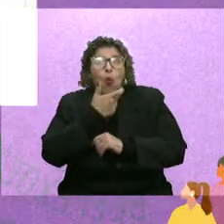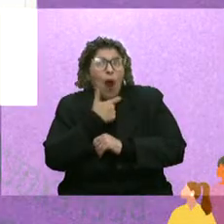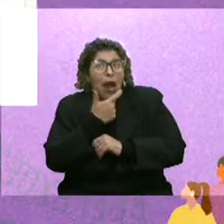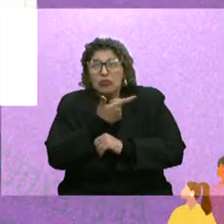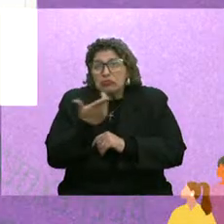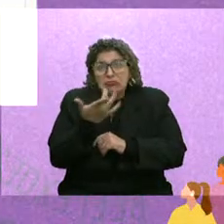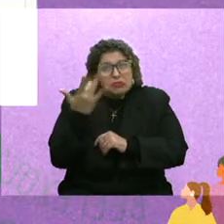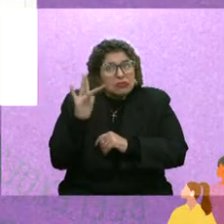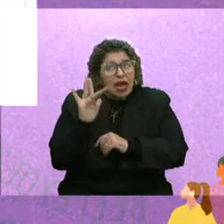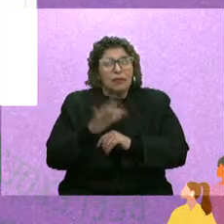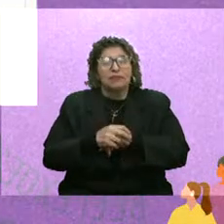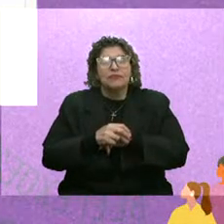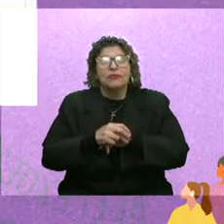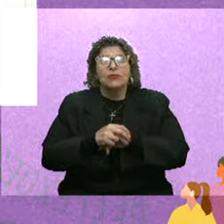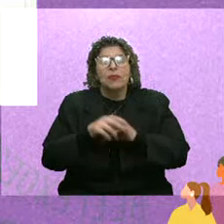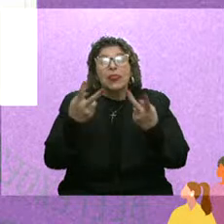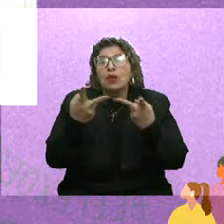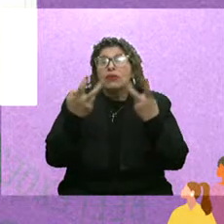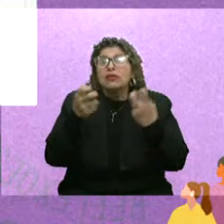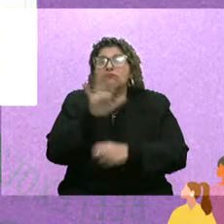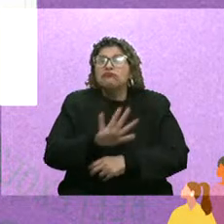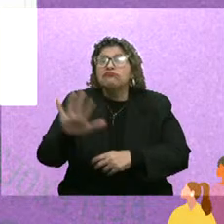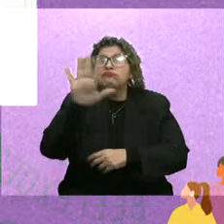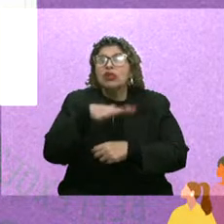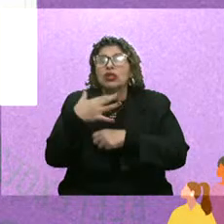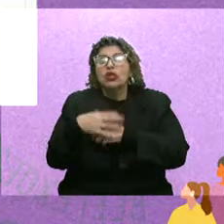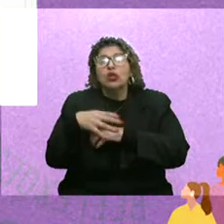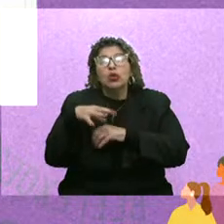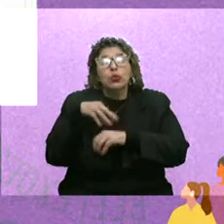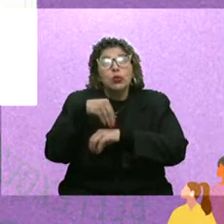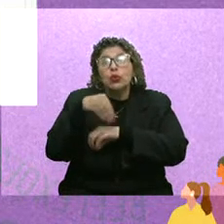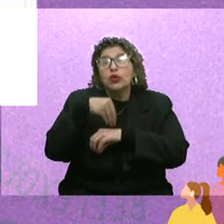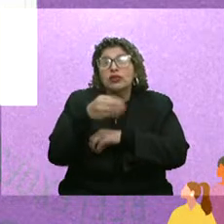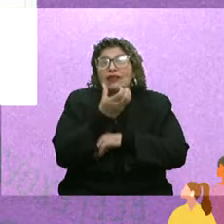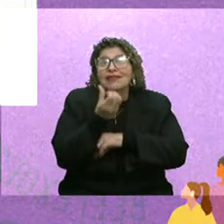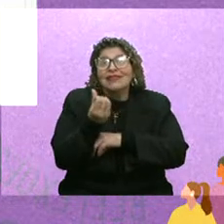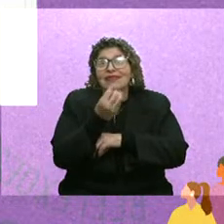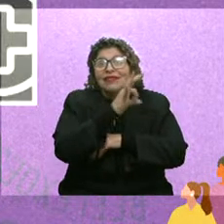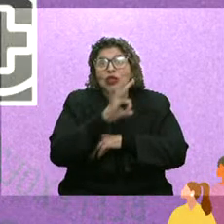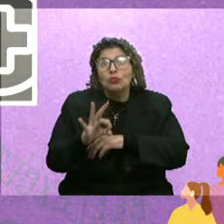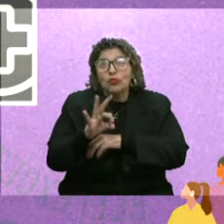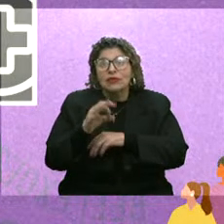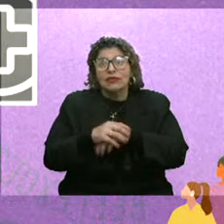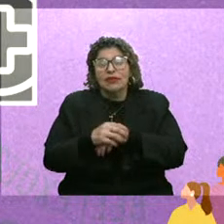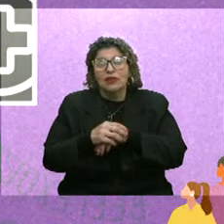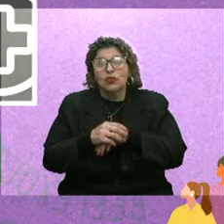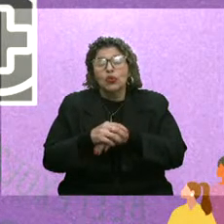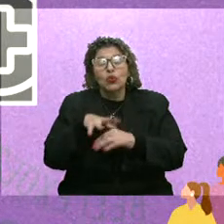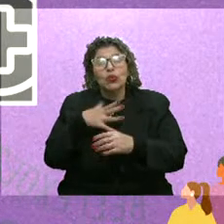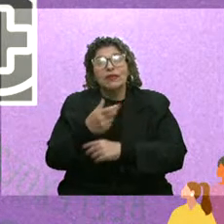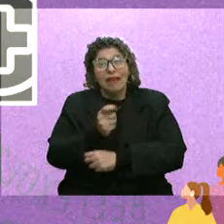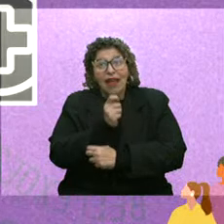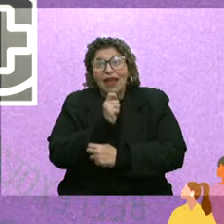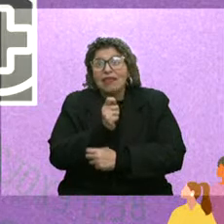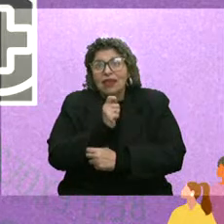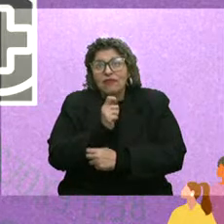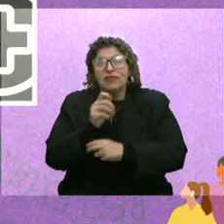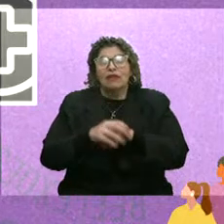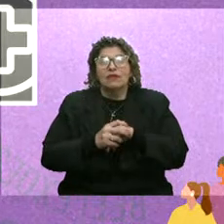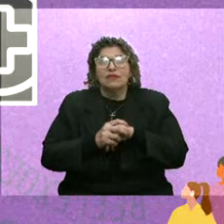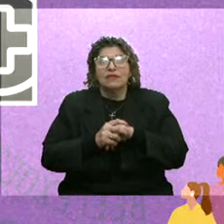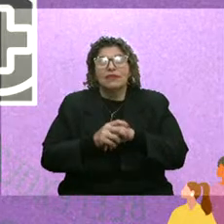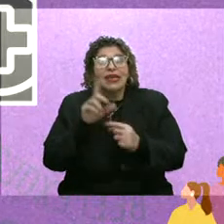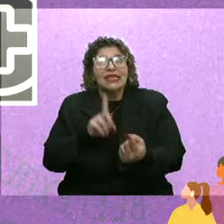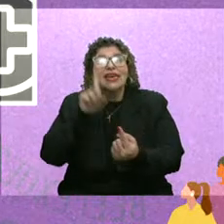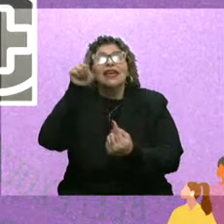falta nenhuma legislação. Então, a gente vai estar olhando aí as sugestões de mais ou menos 60% dos entrevistados.